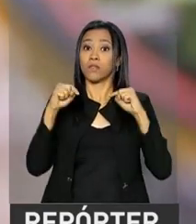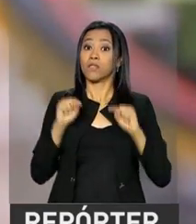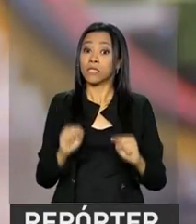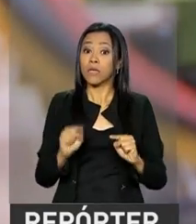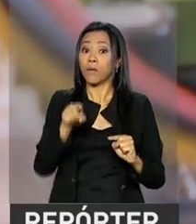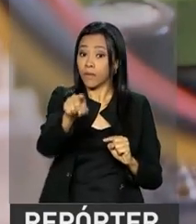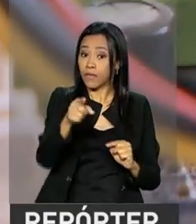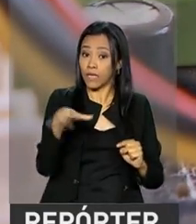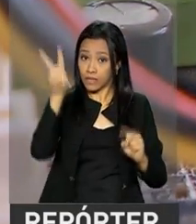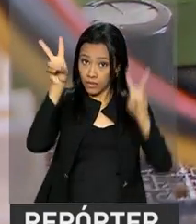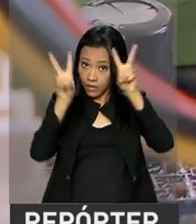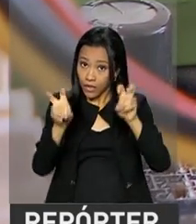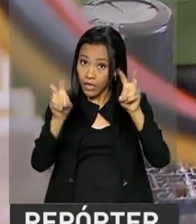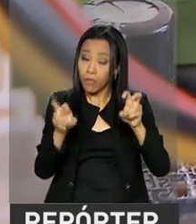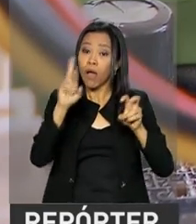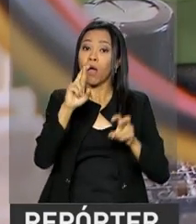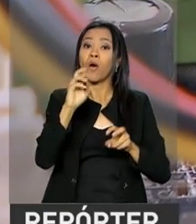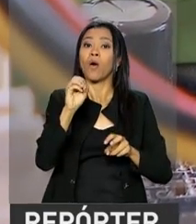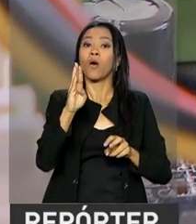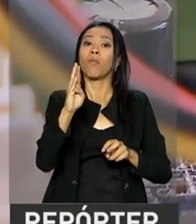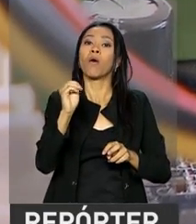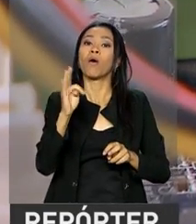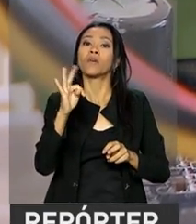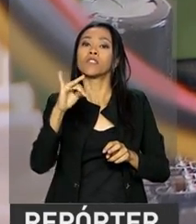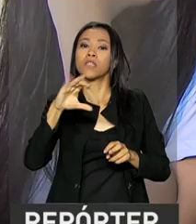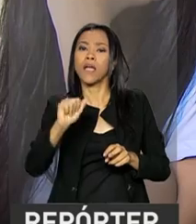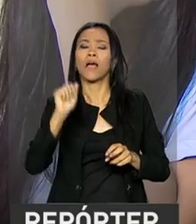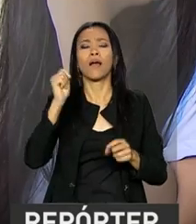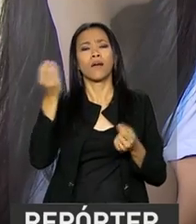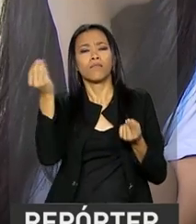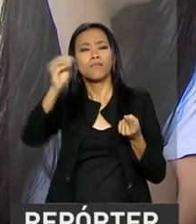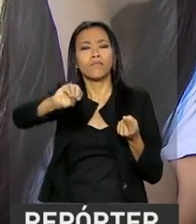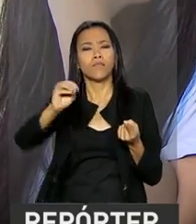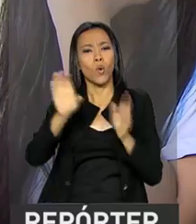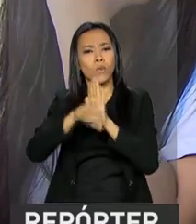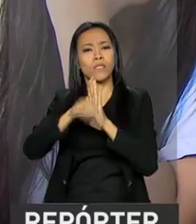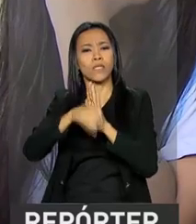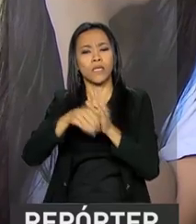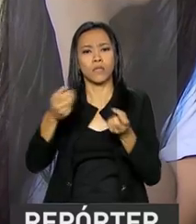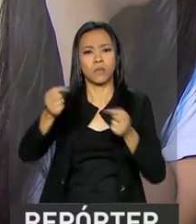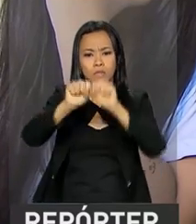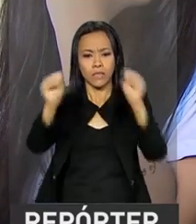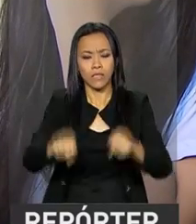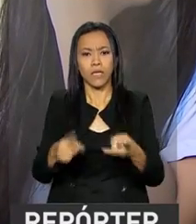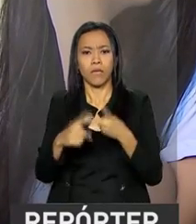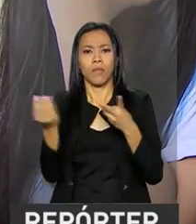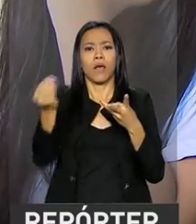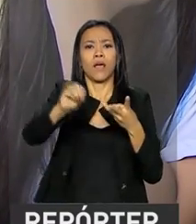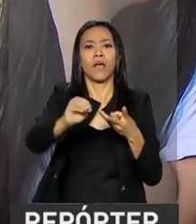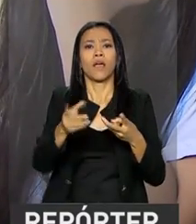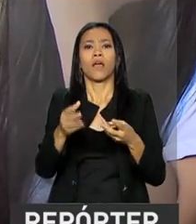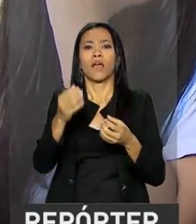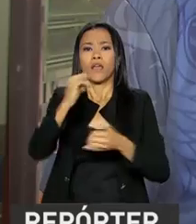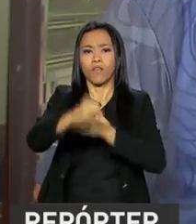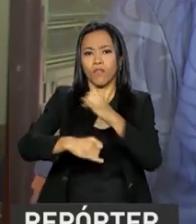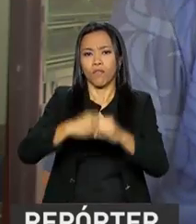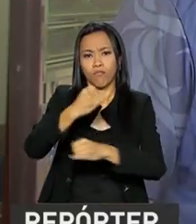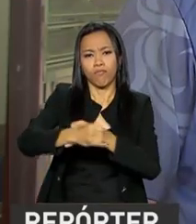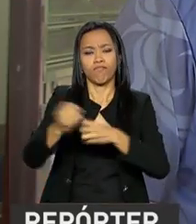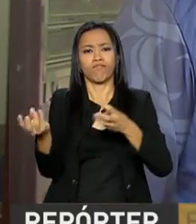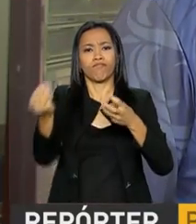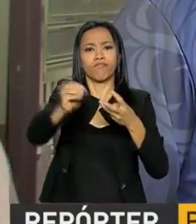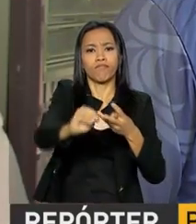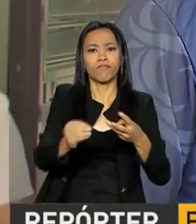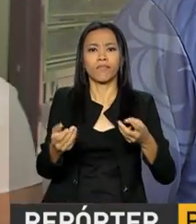da robótica, são associados conceitos de sistemas, informática, mecânica, eletrônica. Esse